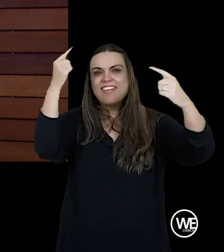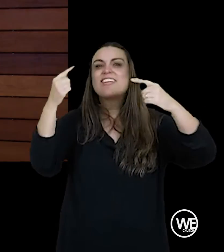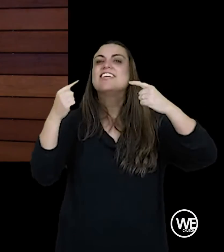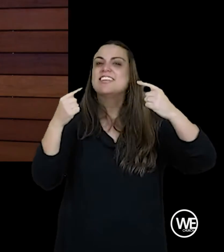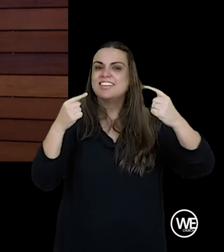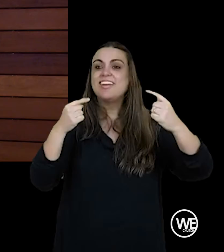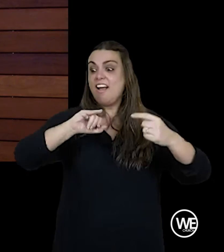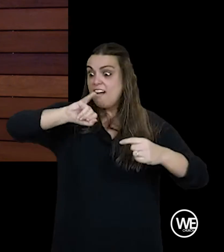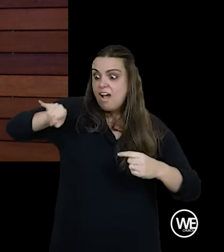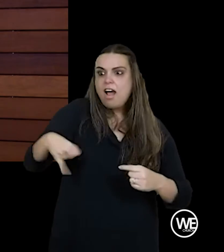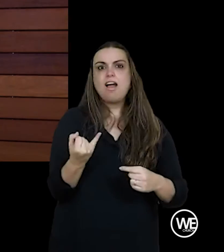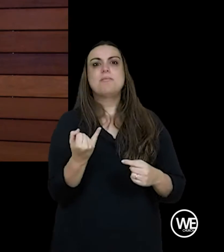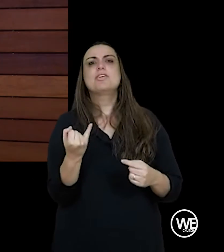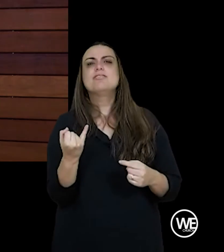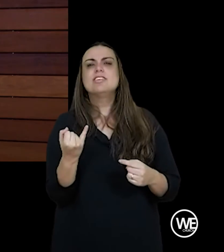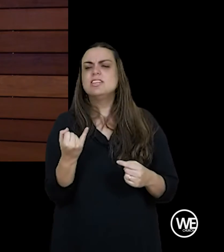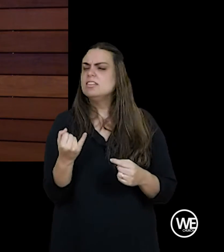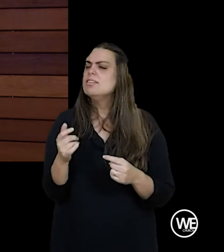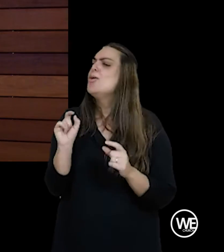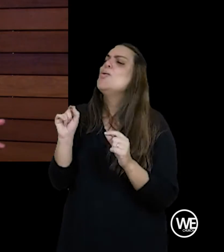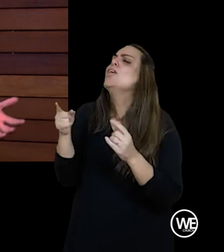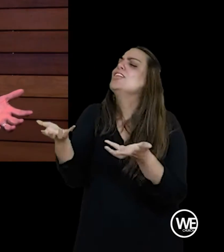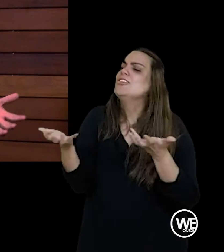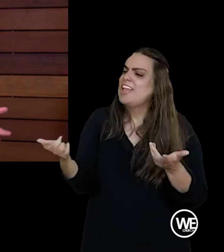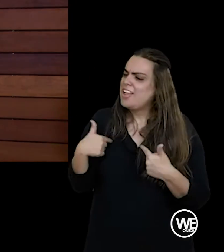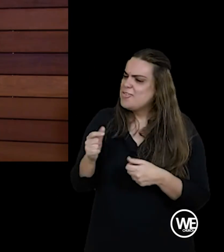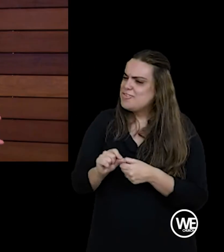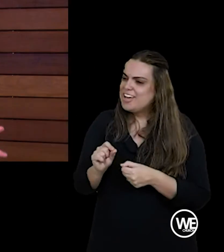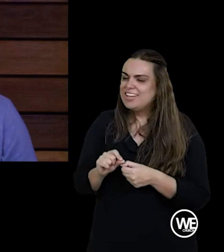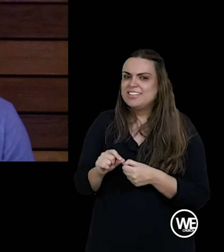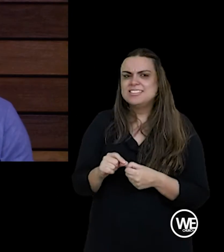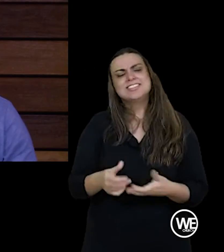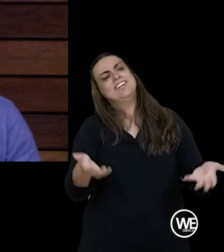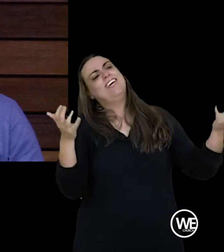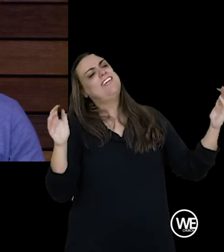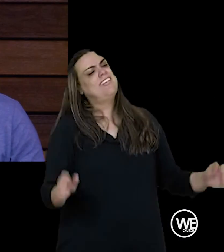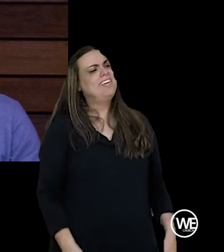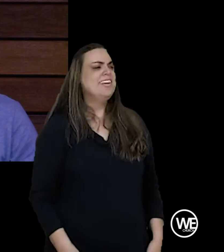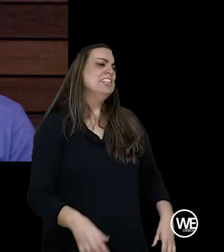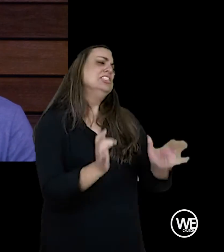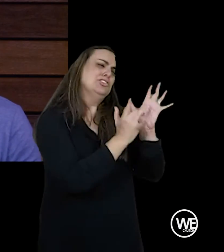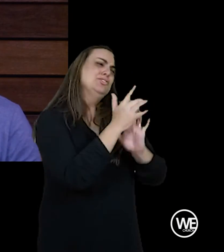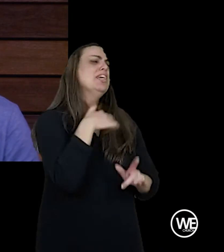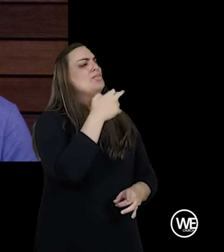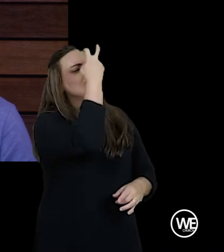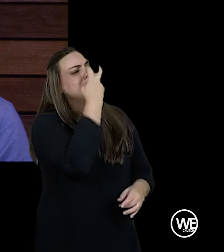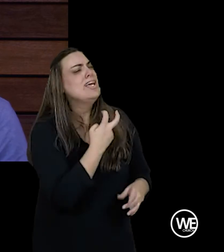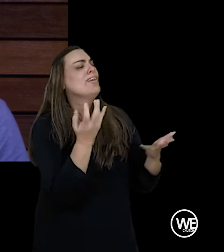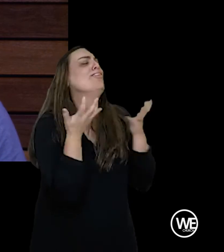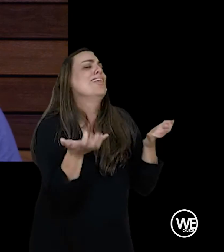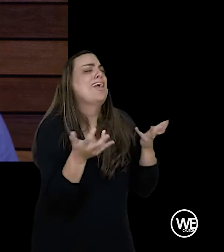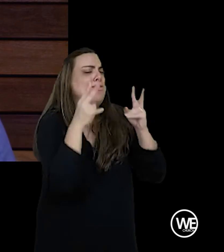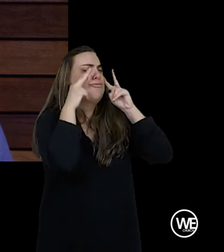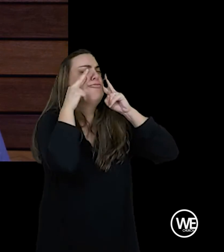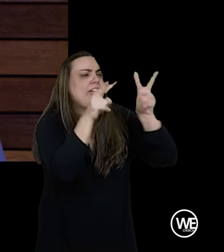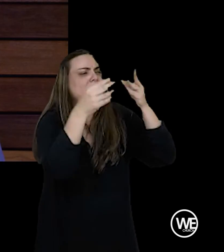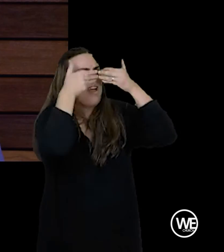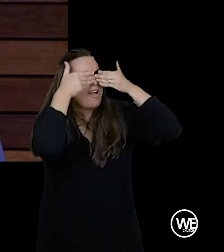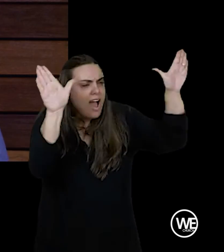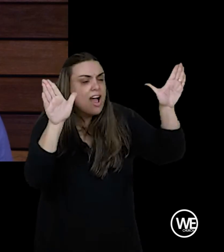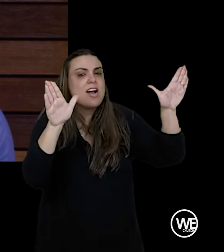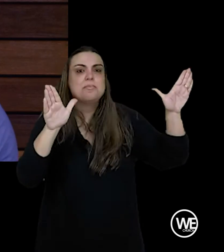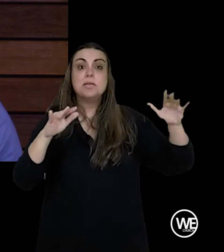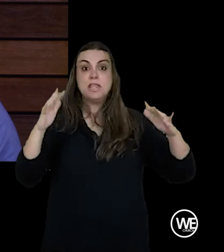com as oportunidades e dizia: queres que te faça? Pô, eu sou cego desde que eu nasci, eu quero ver alguma coisa.